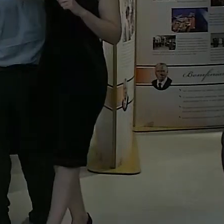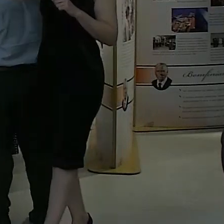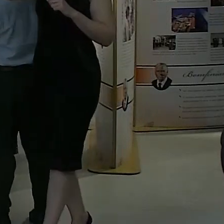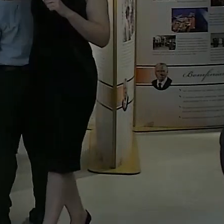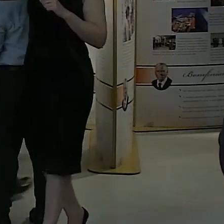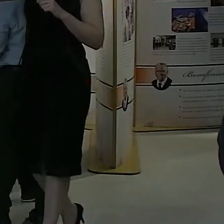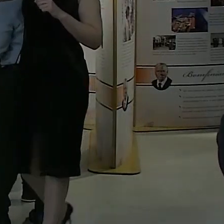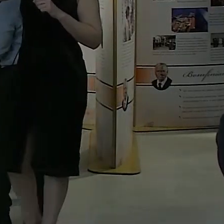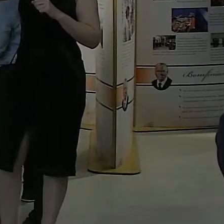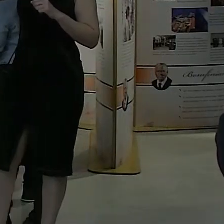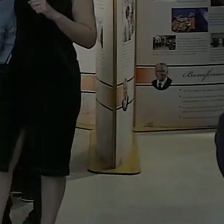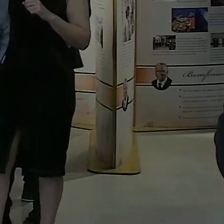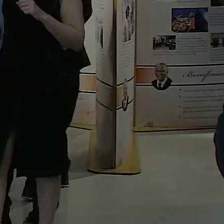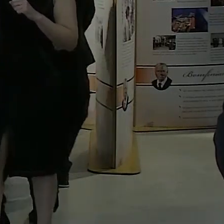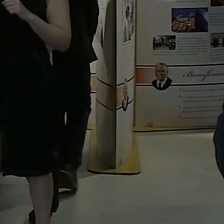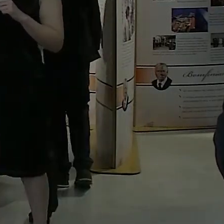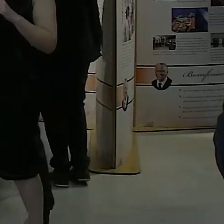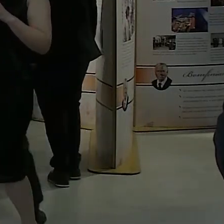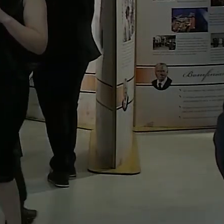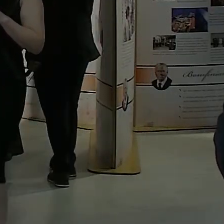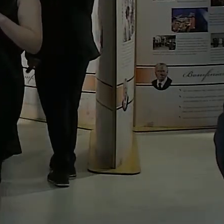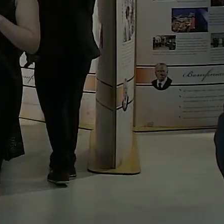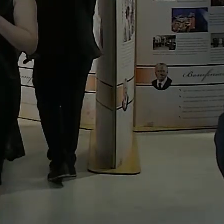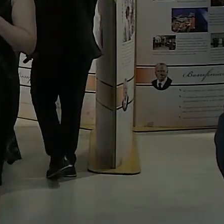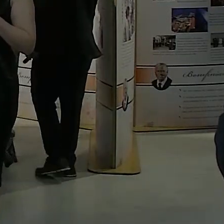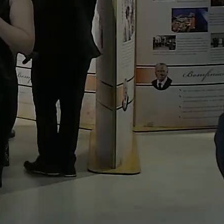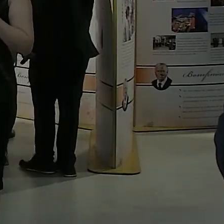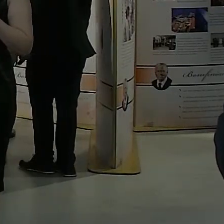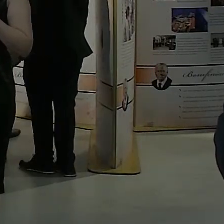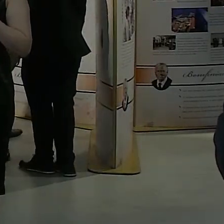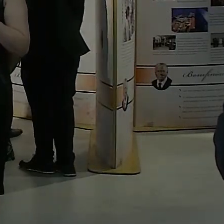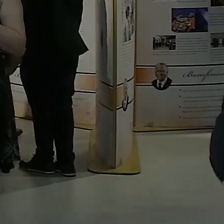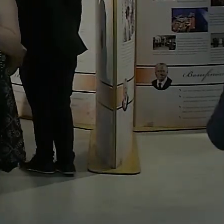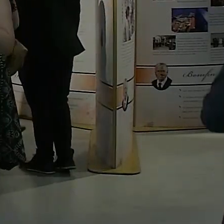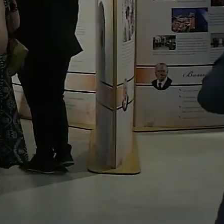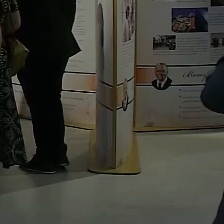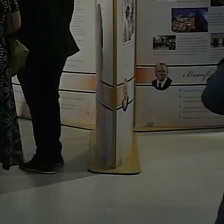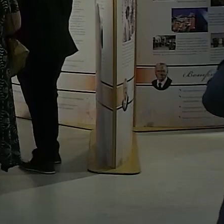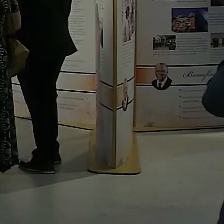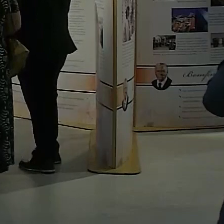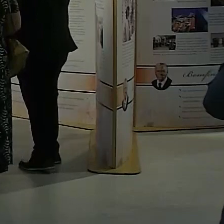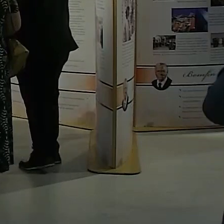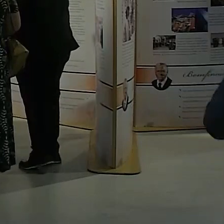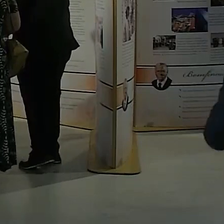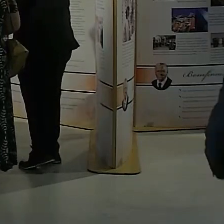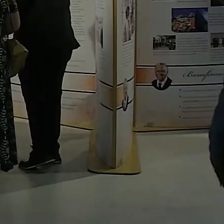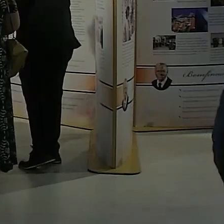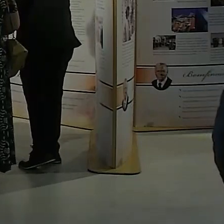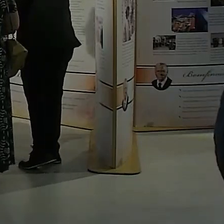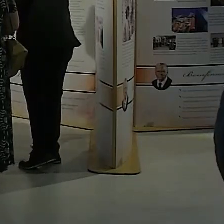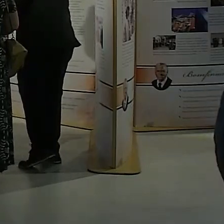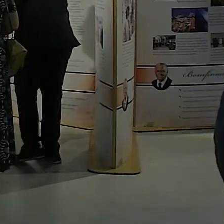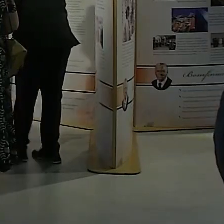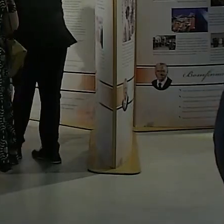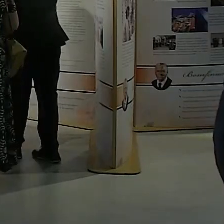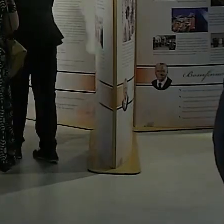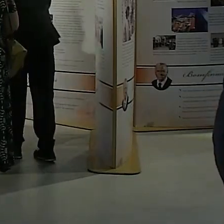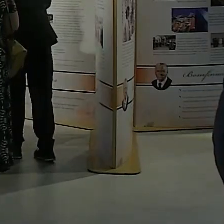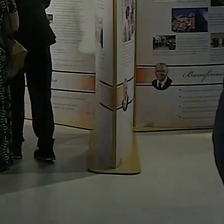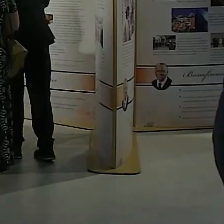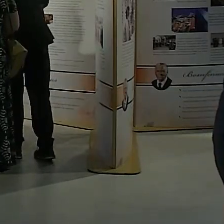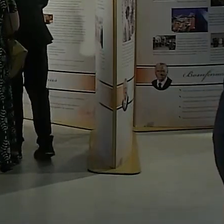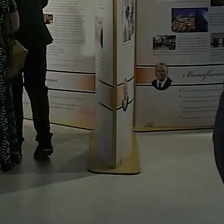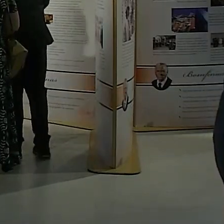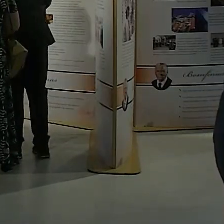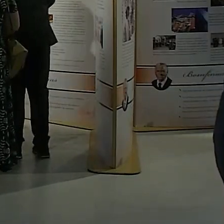Eu só queria agradecer, eu sei que eu corri com o Bahia de vocês, agradecer muito. Obrigado. Transmitir para